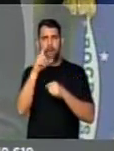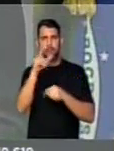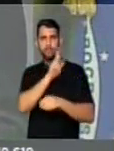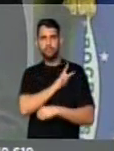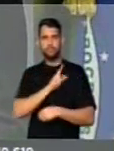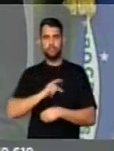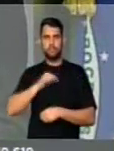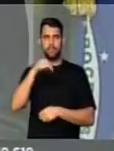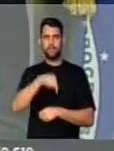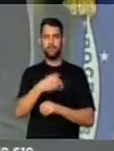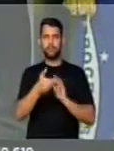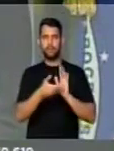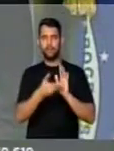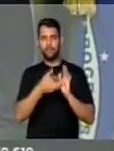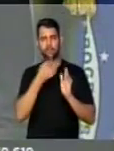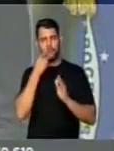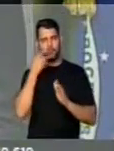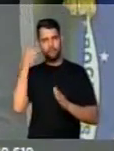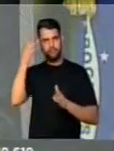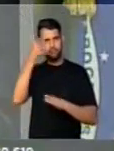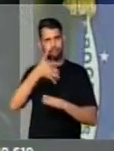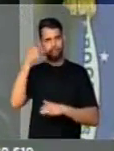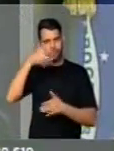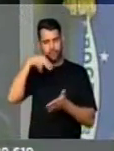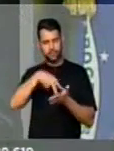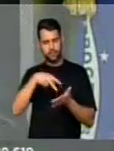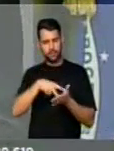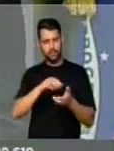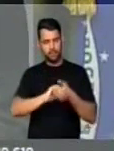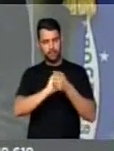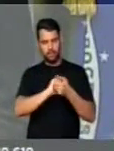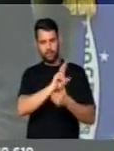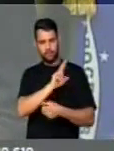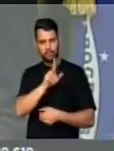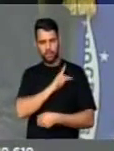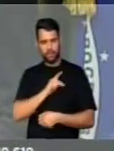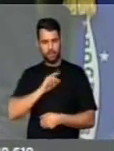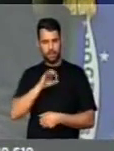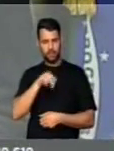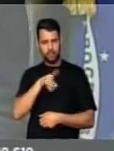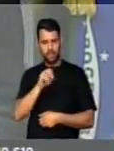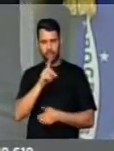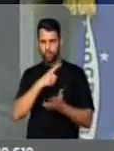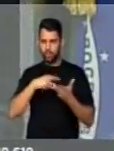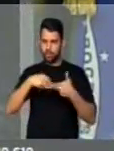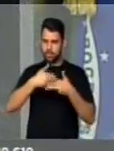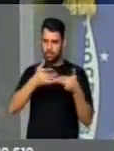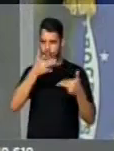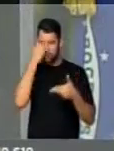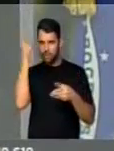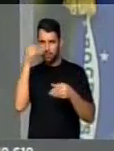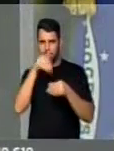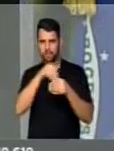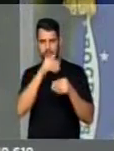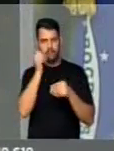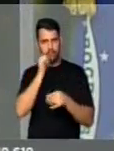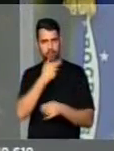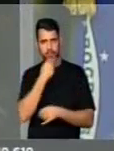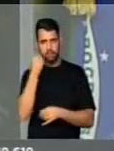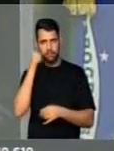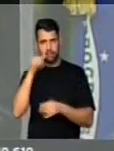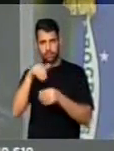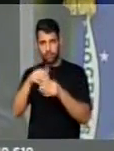presidente e falou dessa tribuna. Saudar também, em nome do nosso presidente Carlos Manato, todos os demais candidatos e candidatas